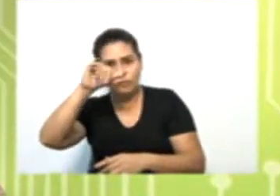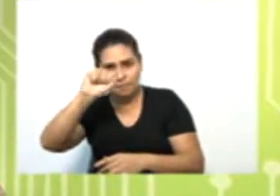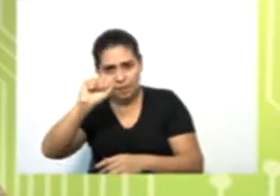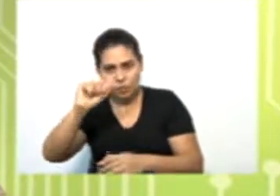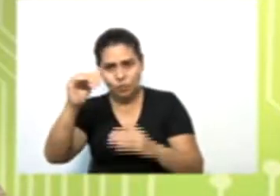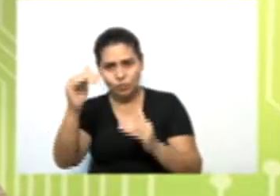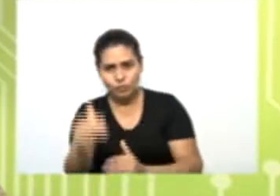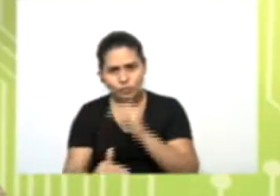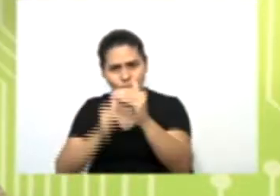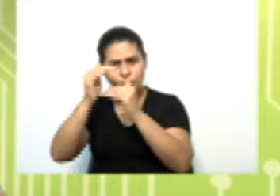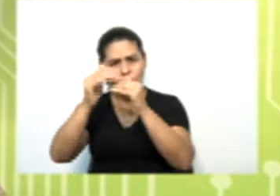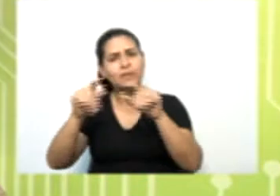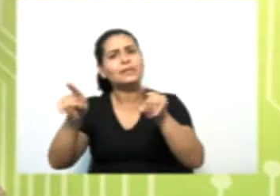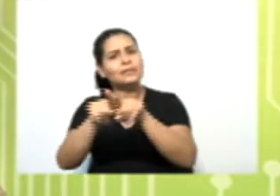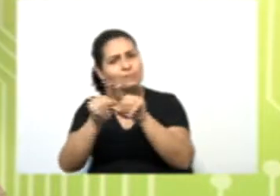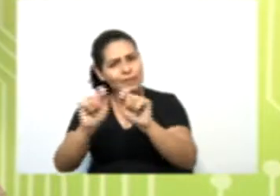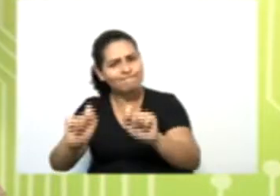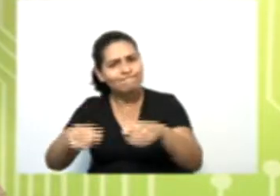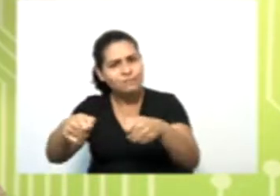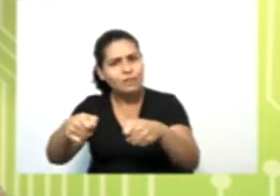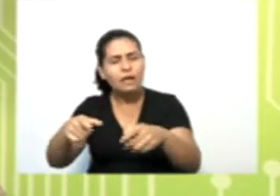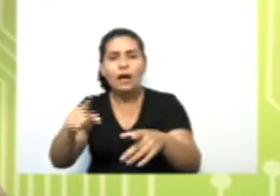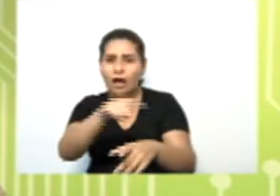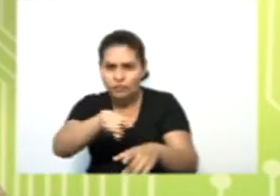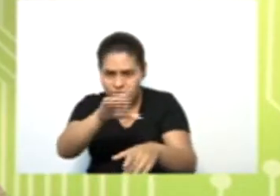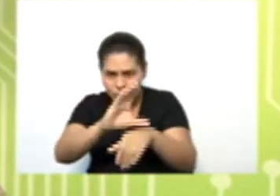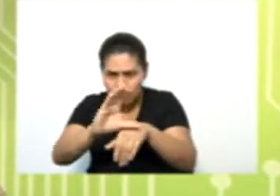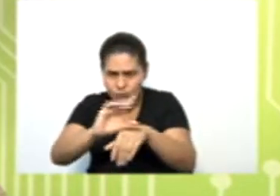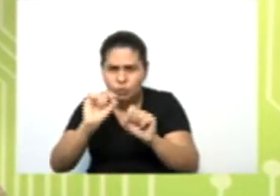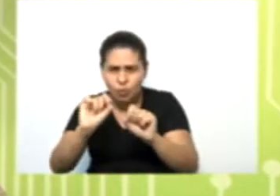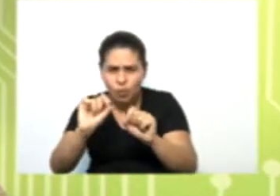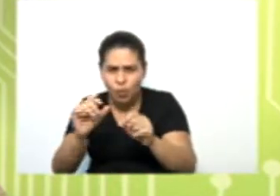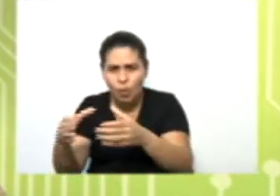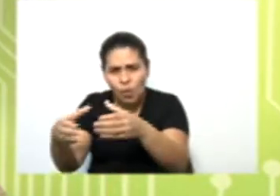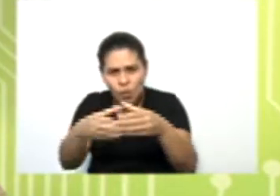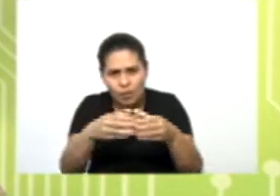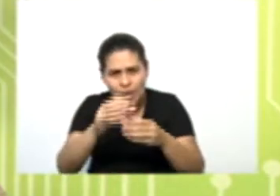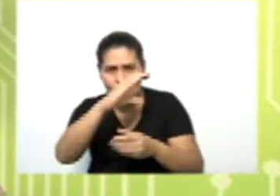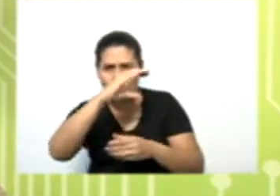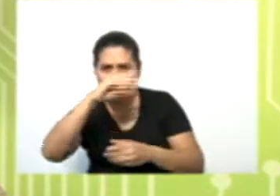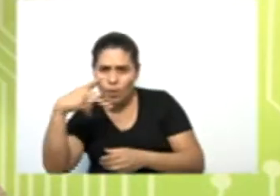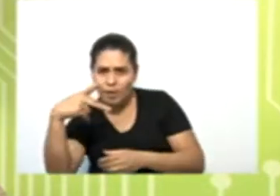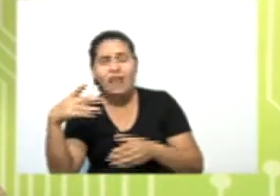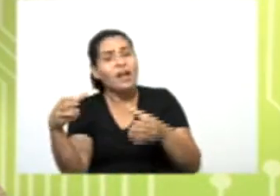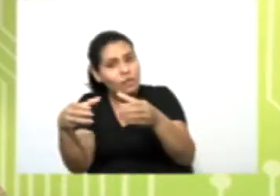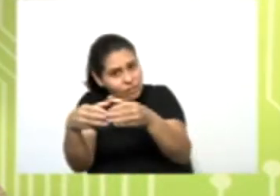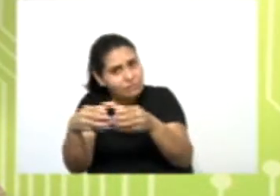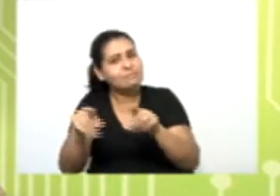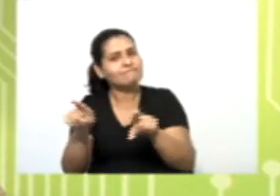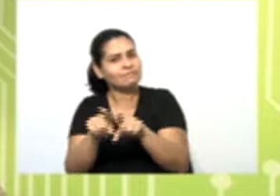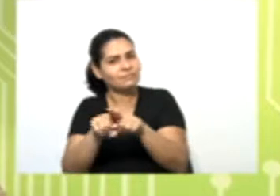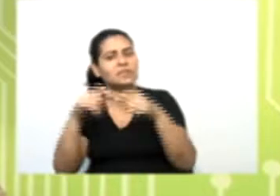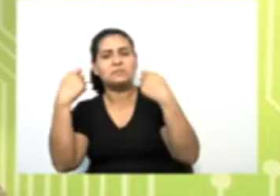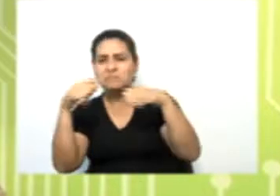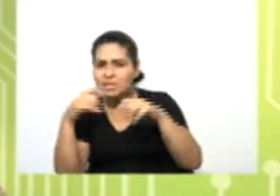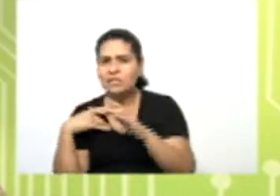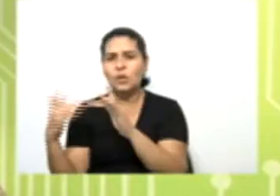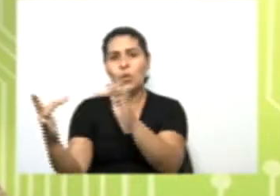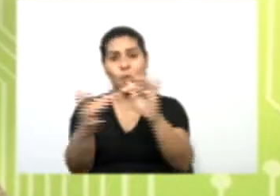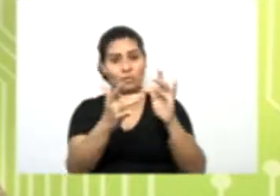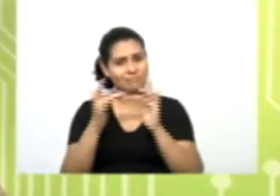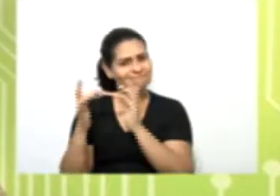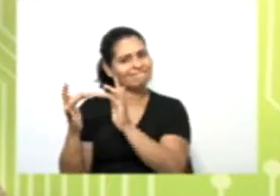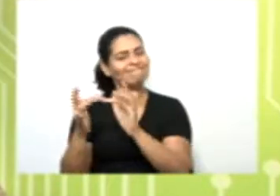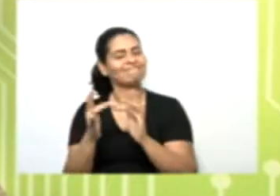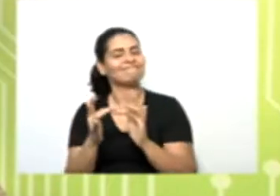desempenho. Ah, nós estamos estudando o que aqui? Você está no curso de cooperativismo? É uma equipe e precisa então desse relacionamento